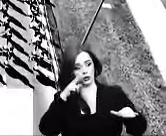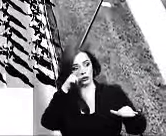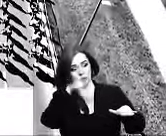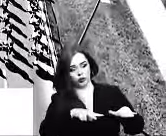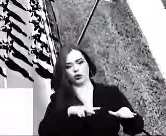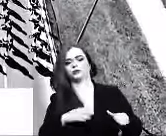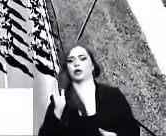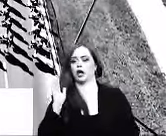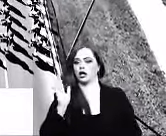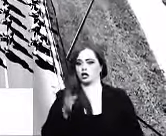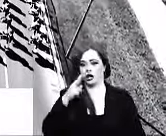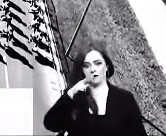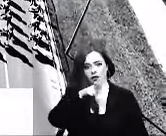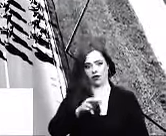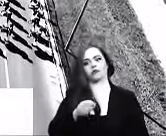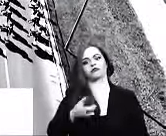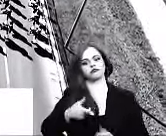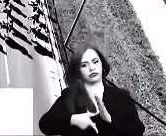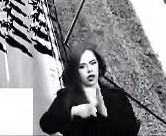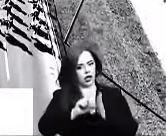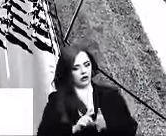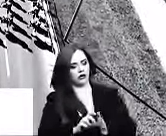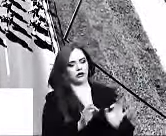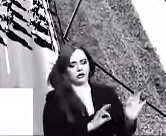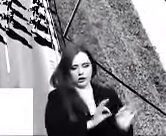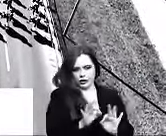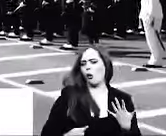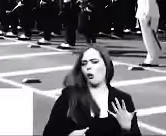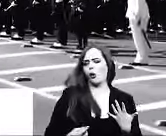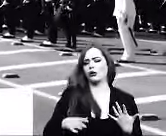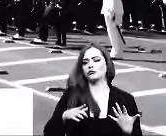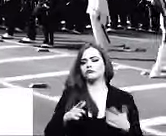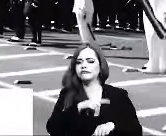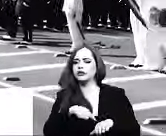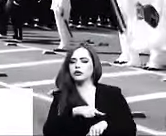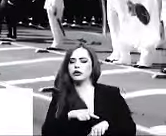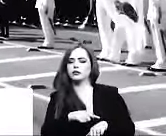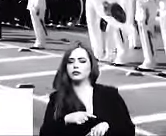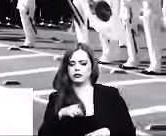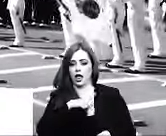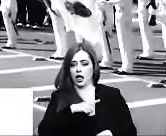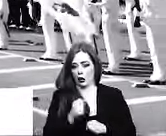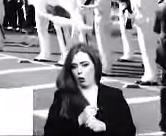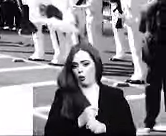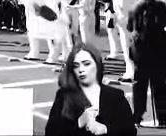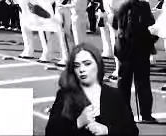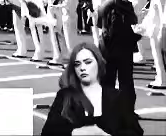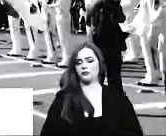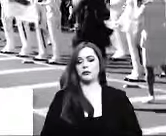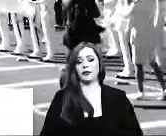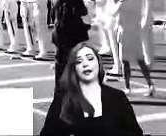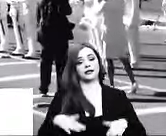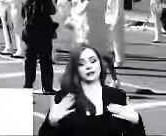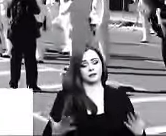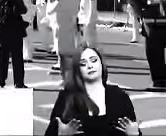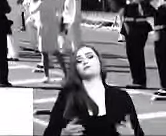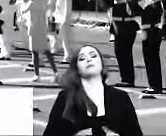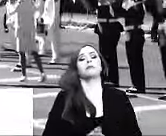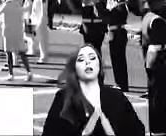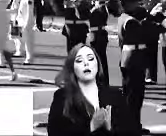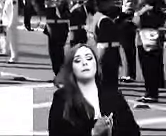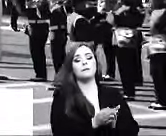debate. Se o Hamas elogiar qualquer coisa que eu fizer ou falar, eu vou rever no